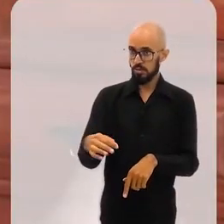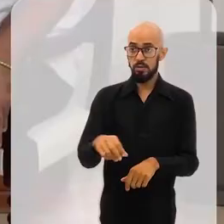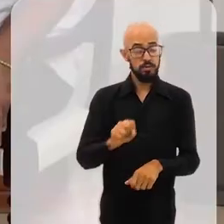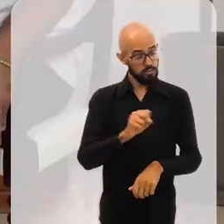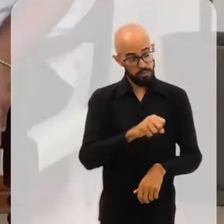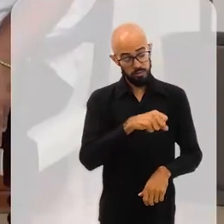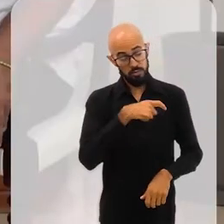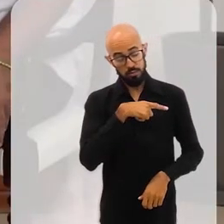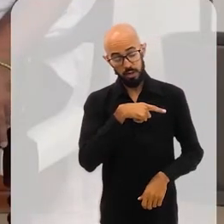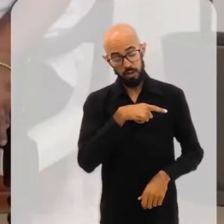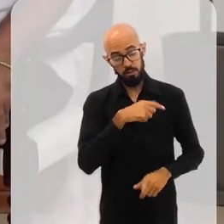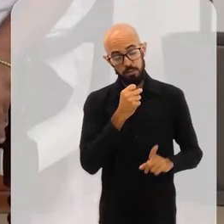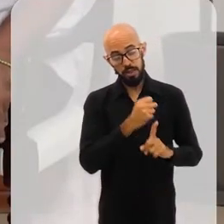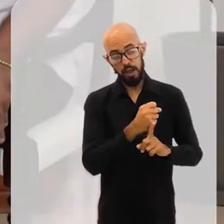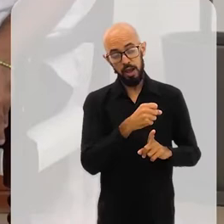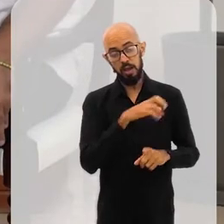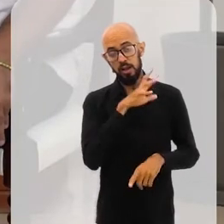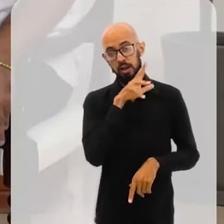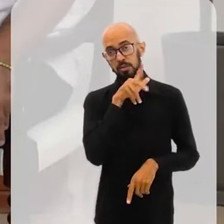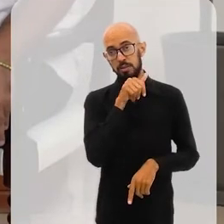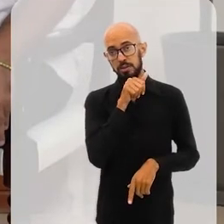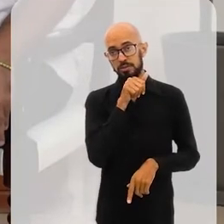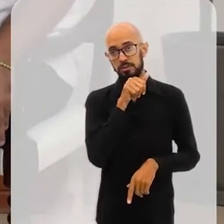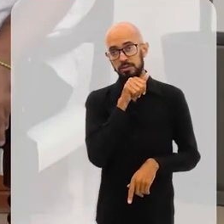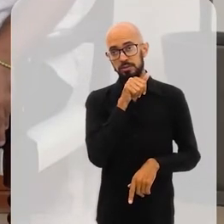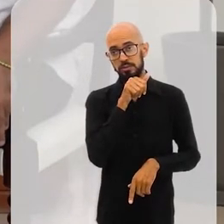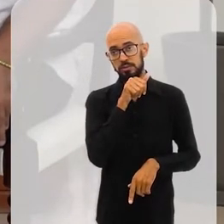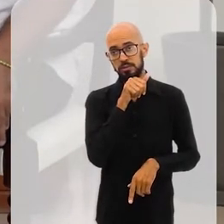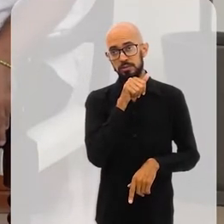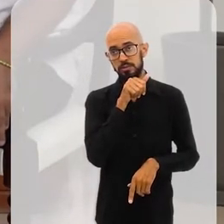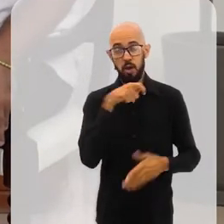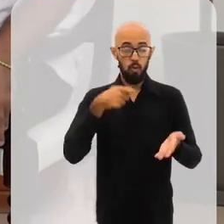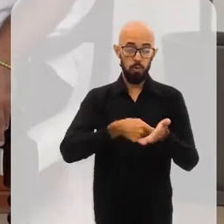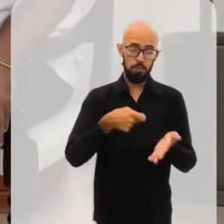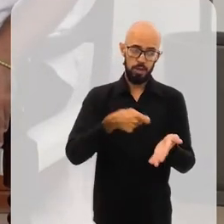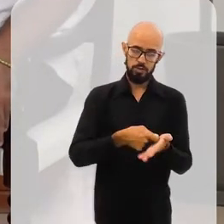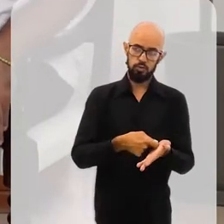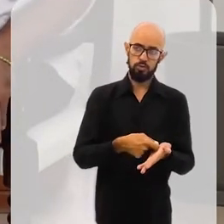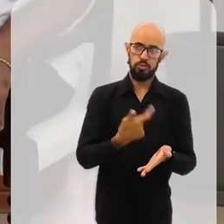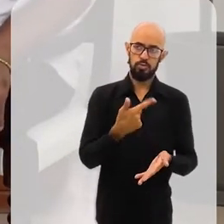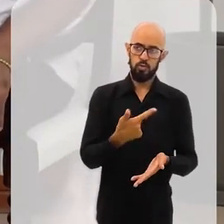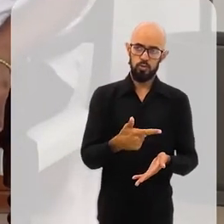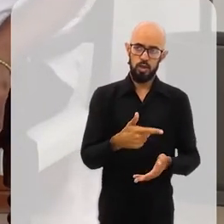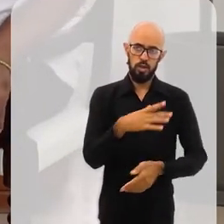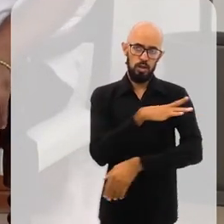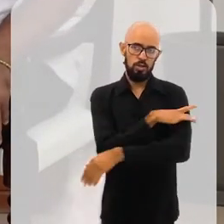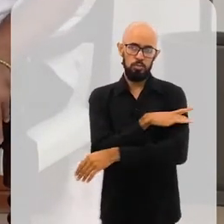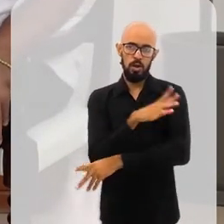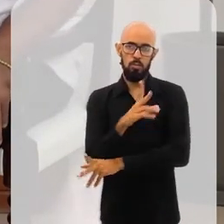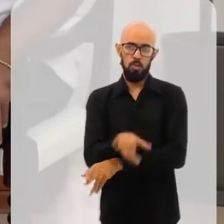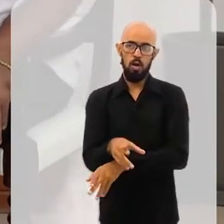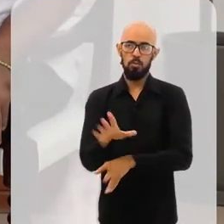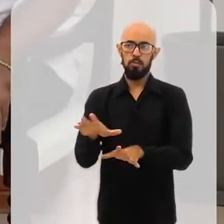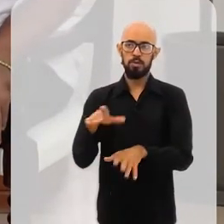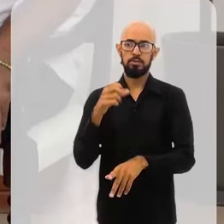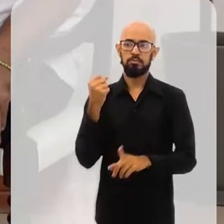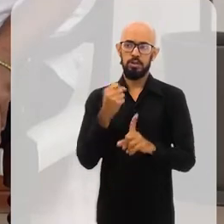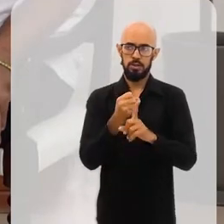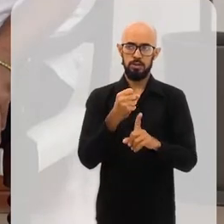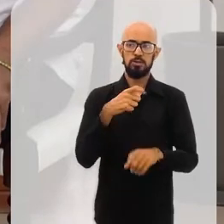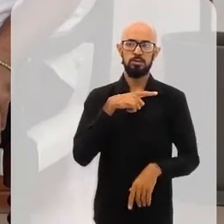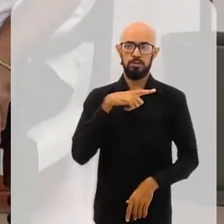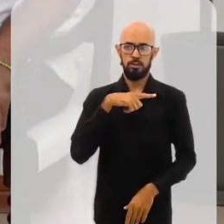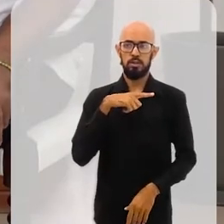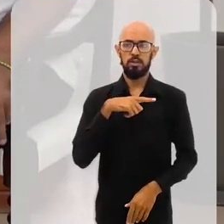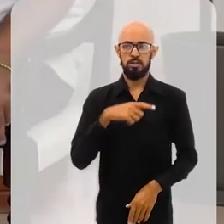de animais. Sempre? Sempre. É porque eu perguntei pela obrigação, você falou que não. É, as obrigações, como no candomblé, não.